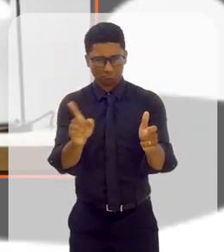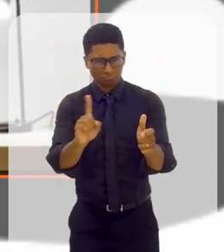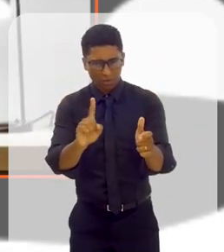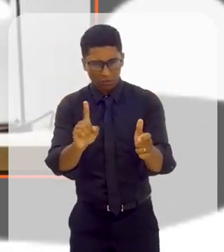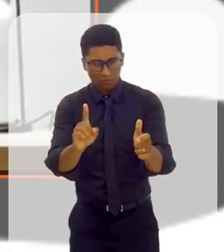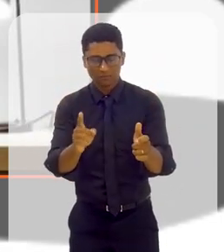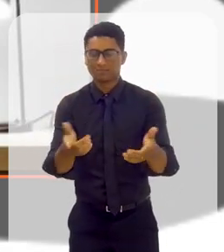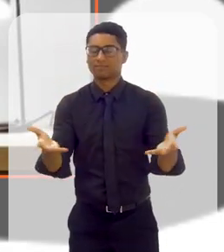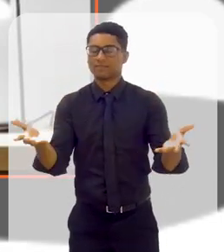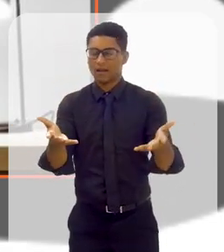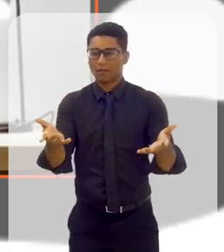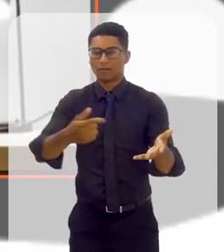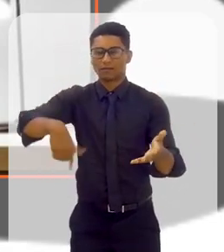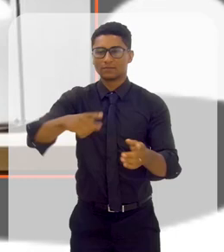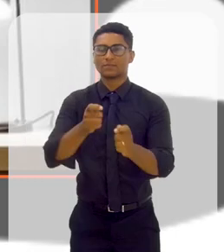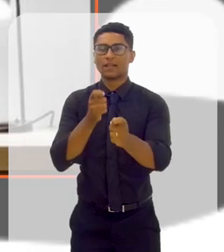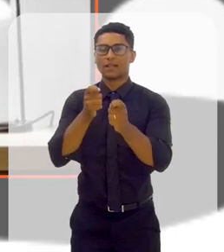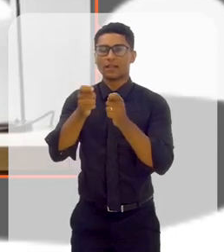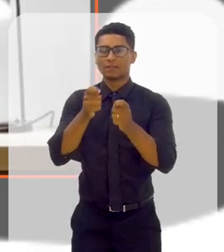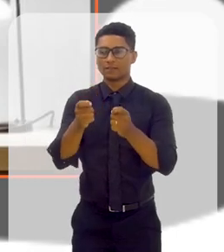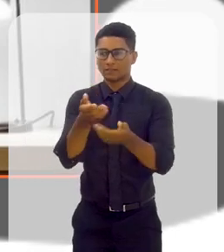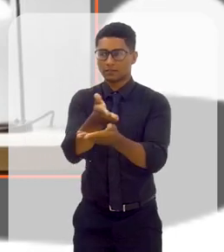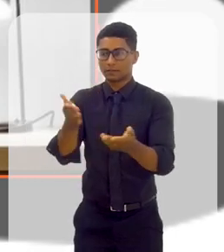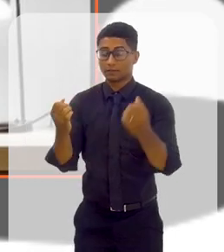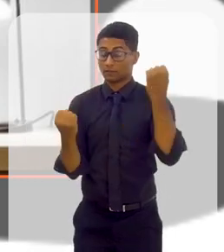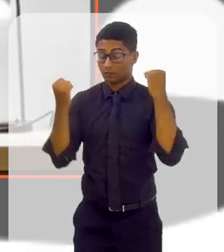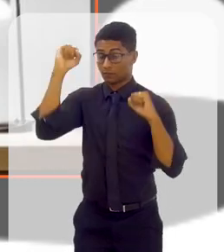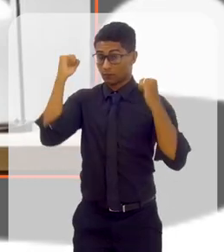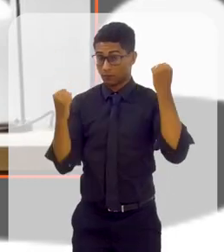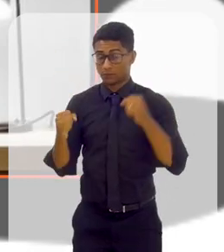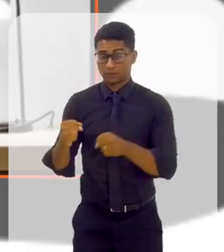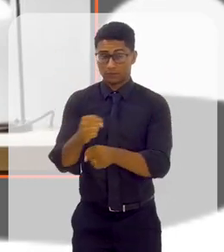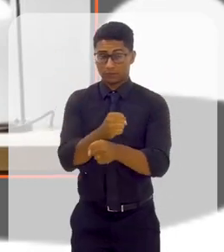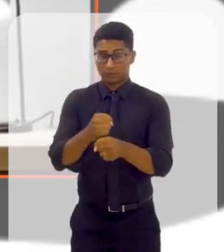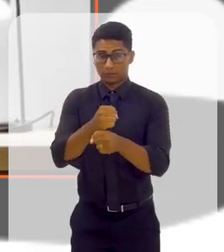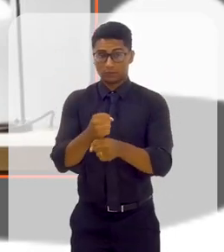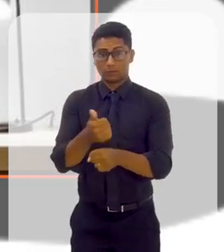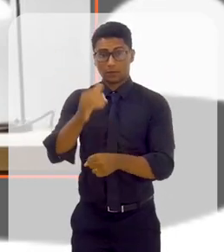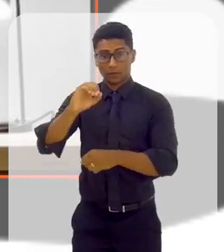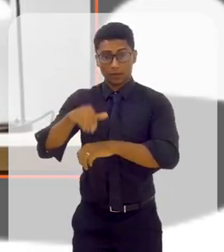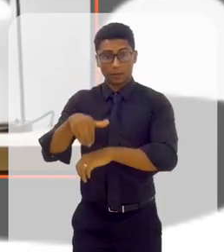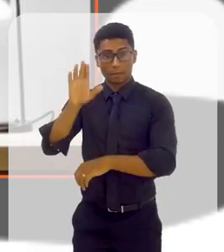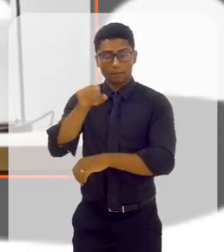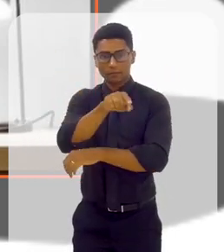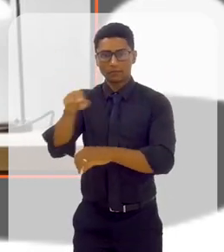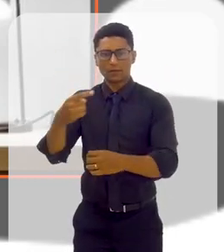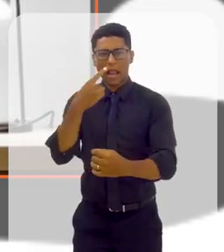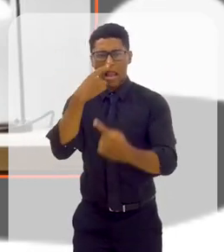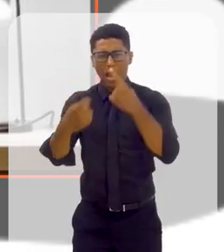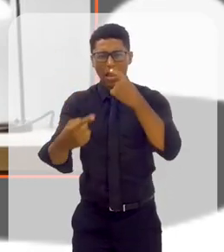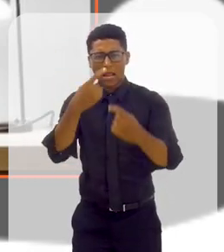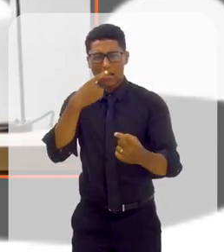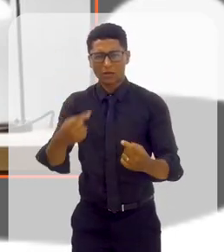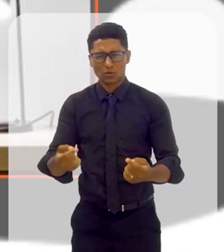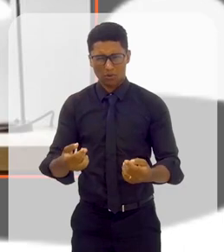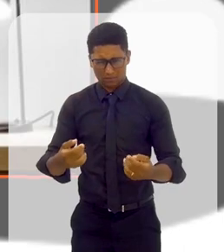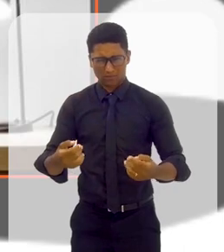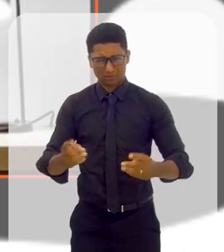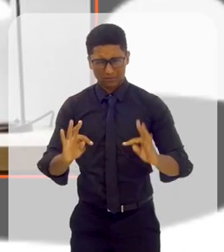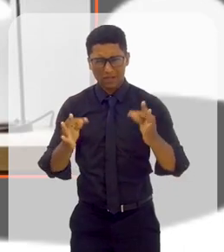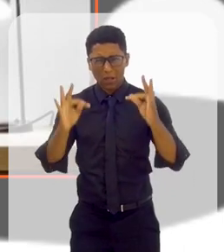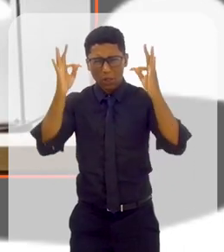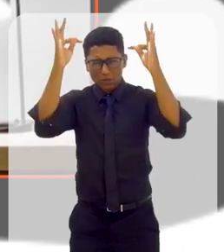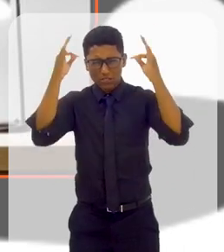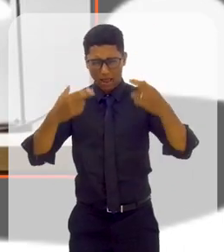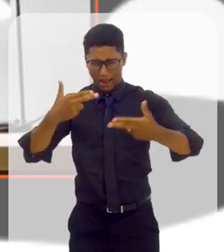aqui. Porque vamos entrevistar uma indústria que há mais de 10 anos recicla lixo eletrônico com excelência através